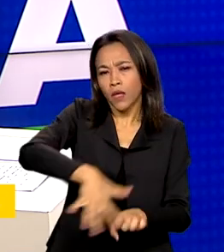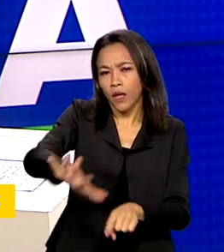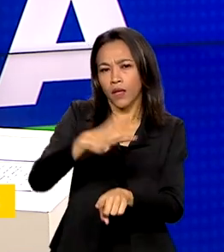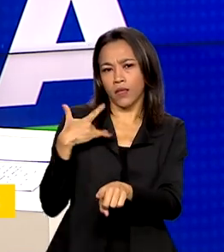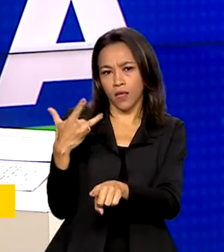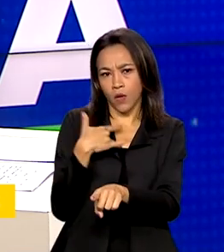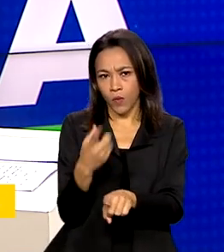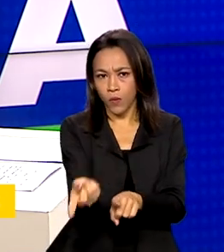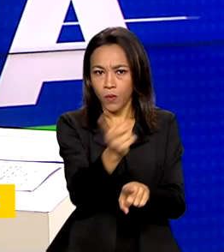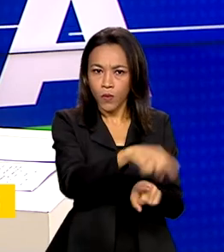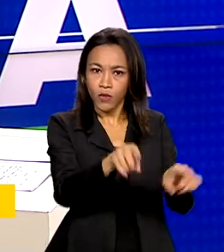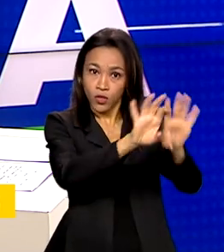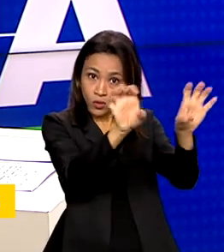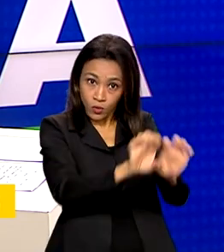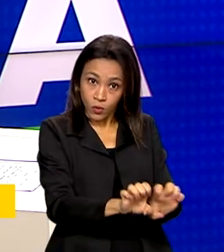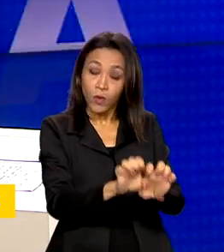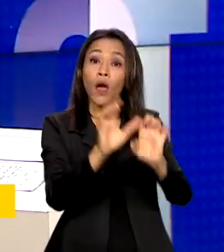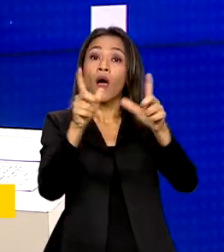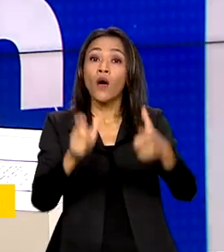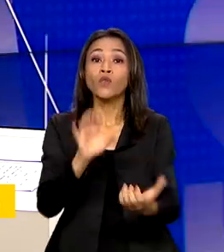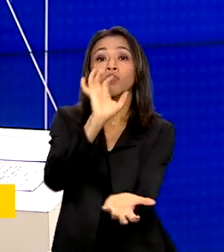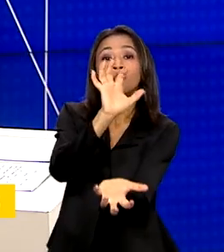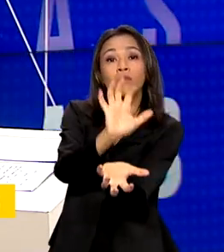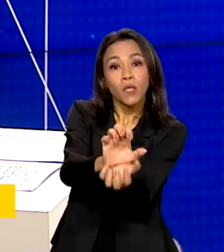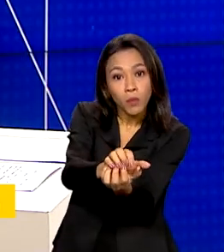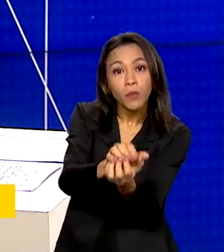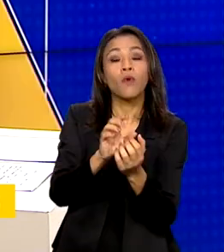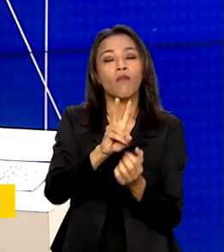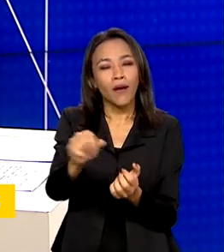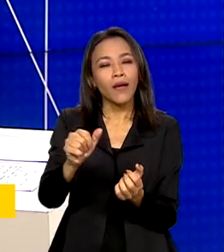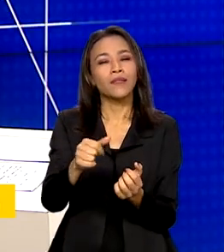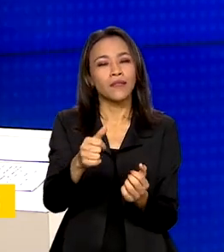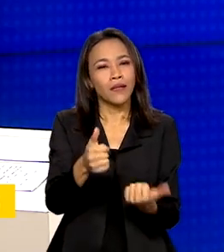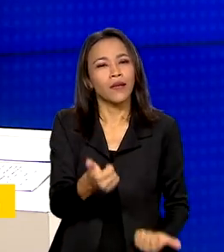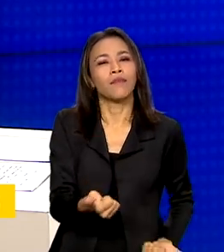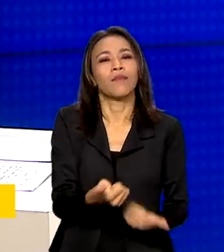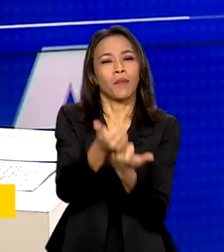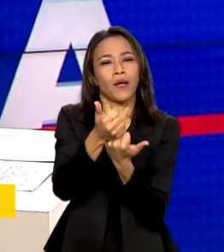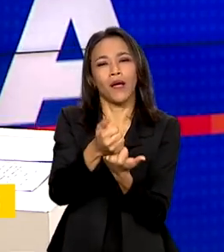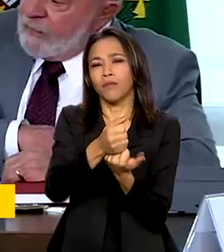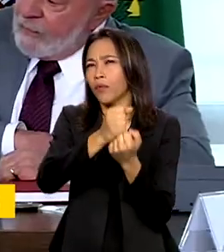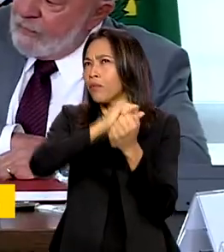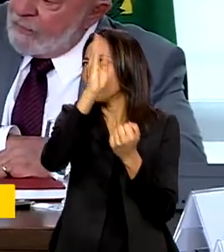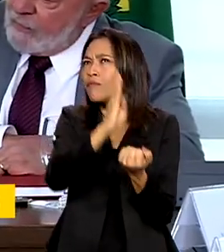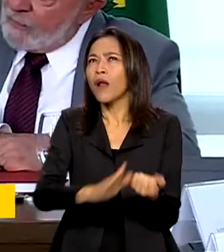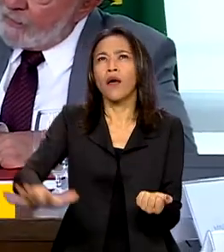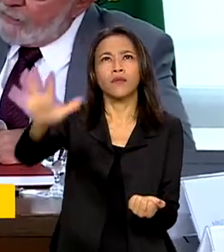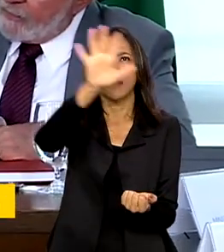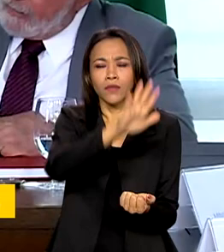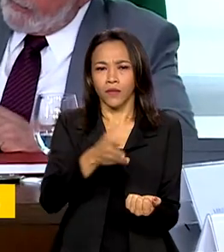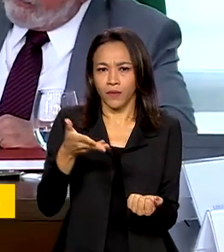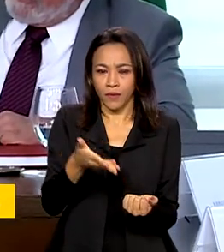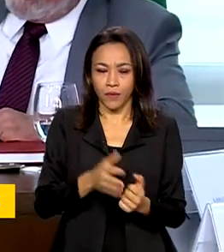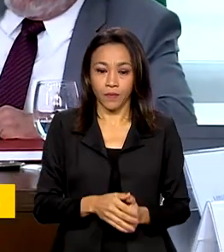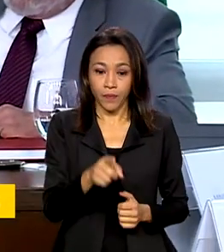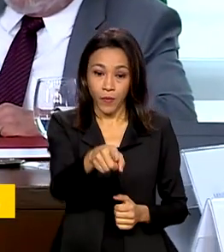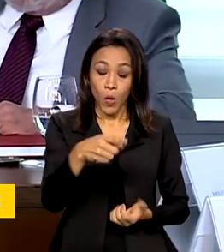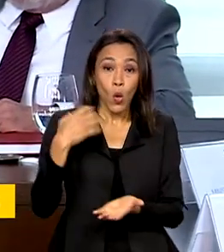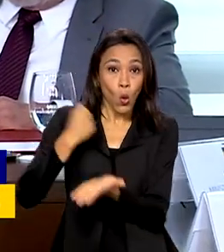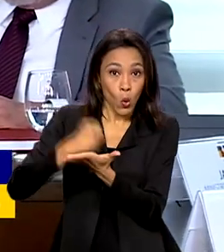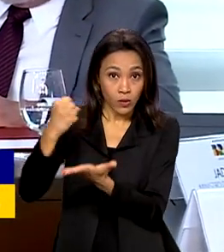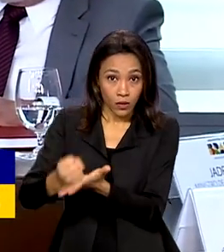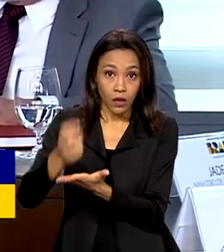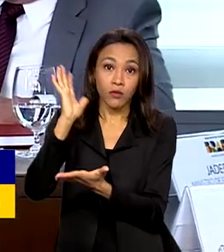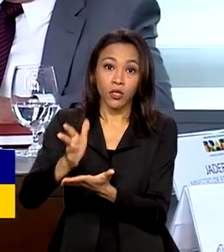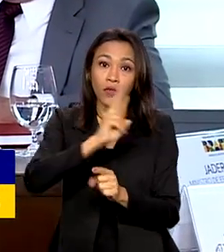Pernambuco. De acordo com o governo, a iniciativa vai ser ampliada para todo o país. Com o contrato de empréstimo assinado